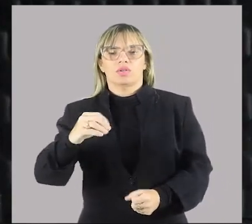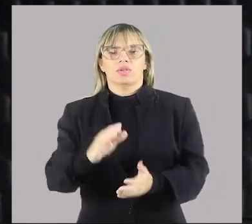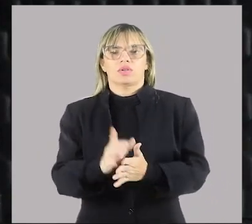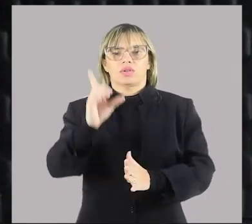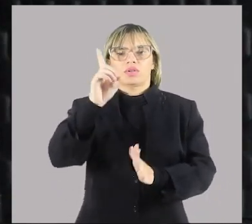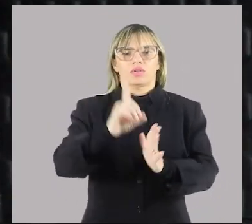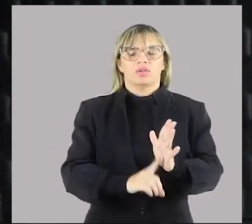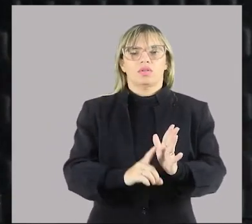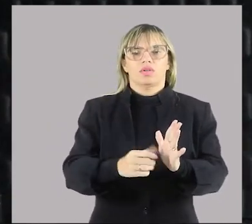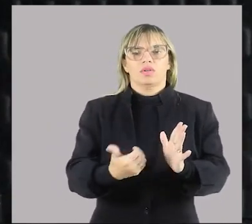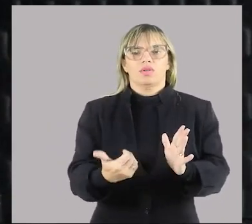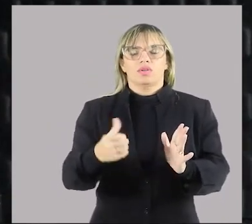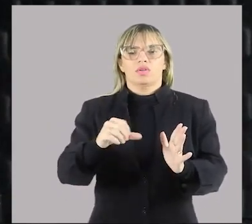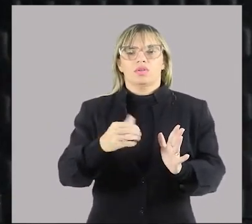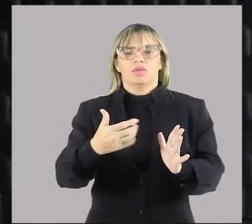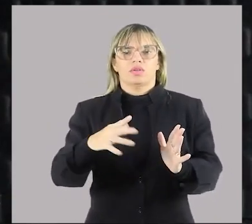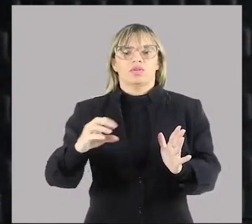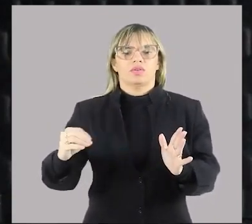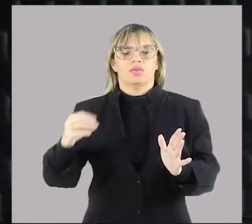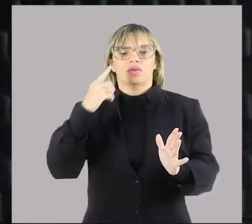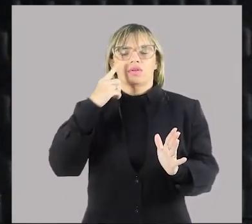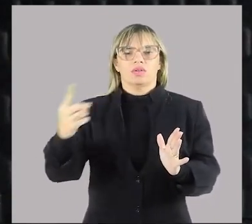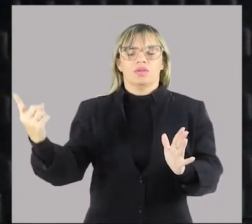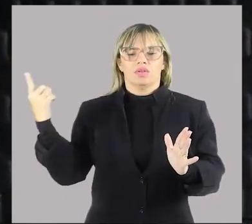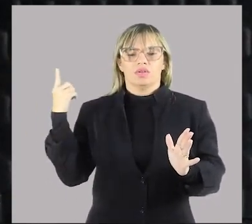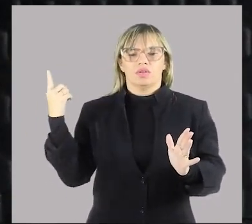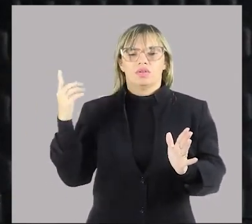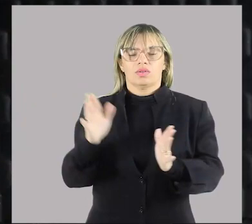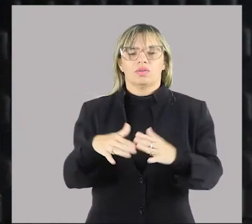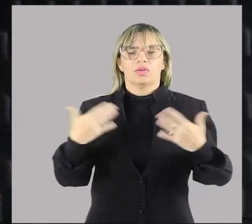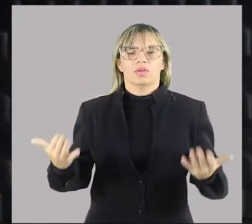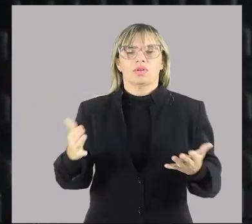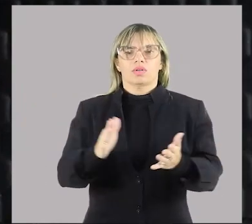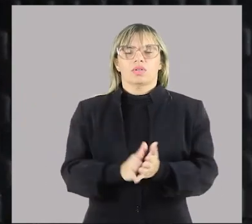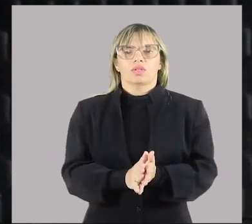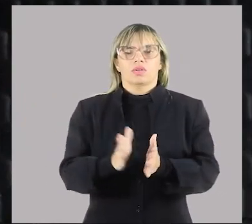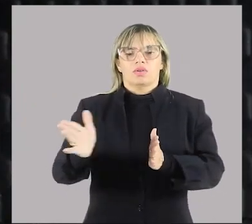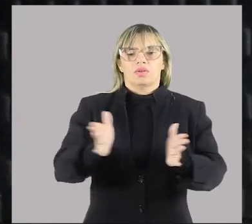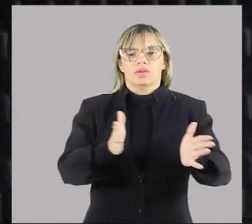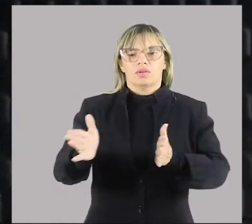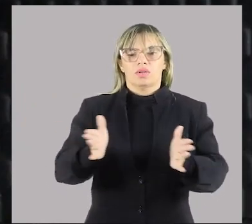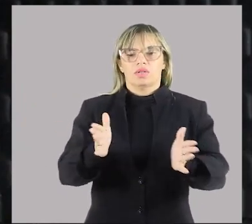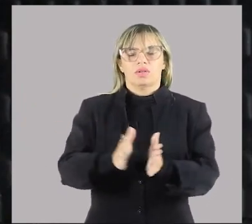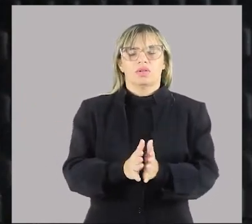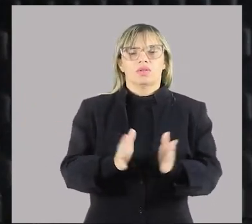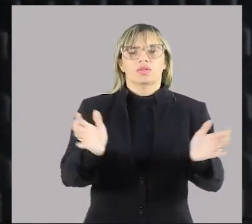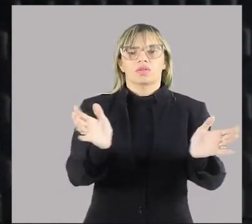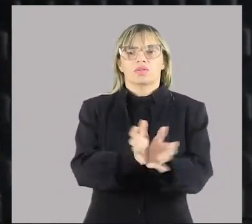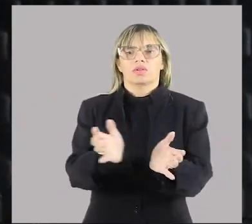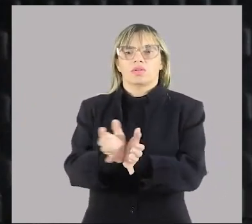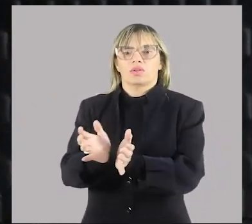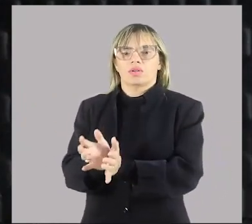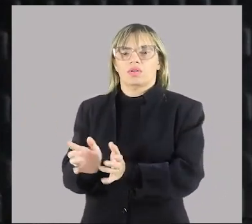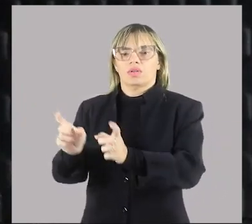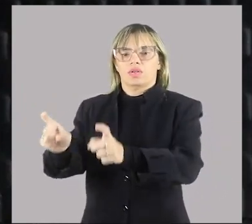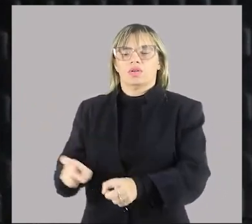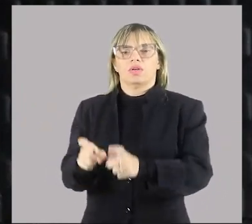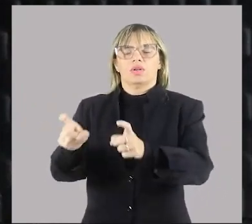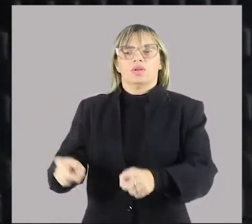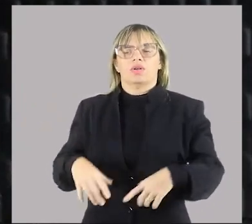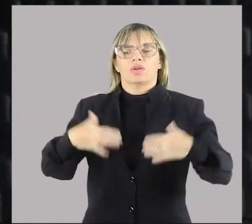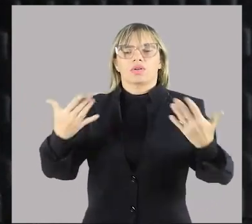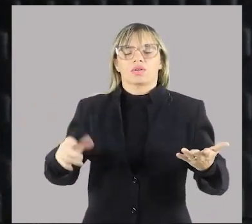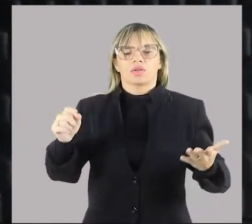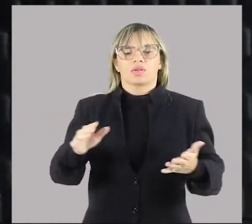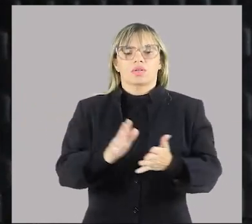década de 1920, a crise desse Estado oligárquico. Uma crise que eu costumo analisar